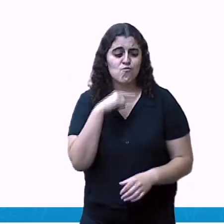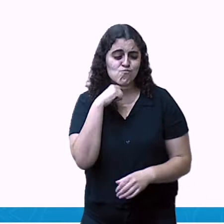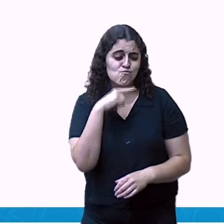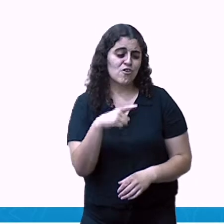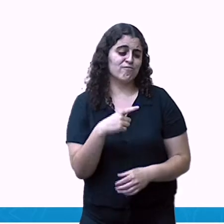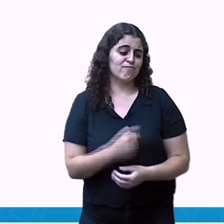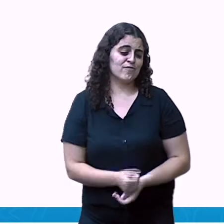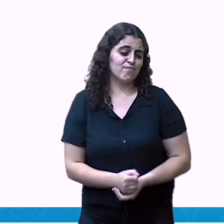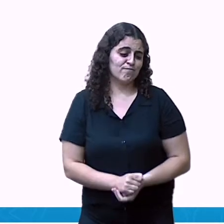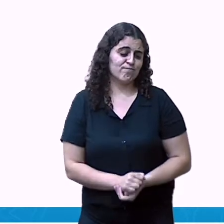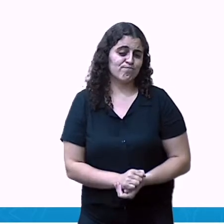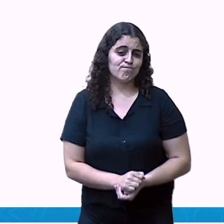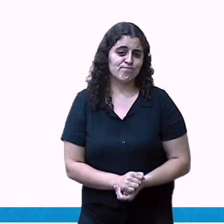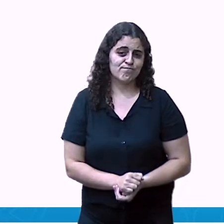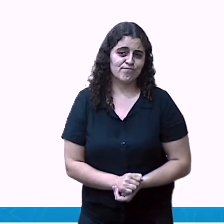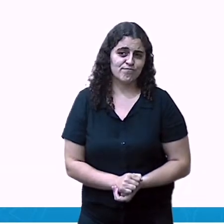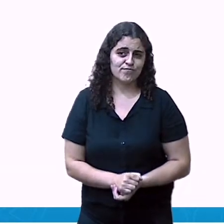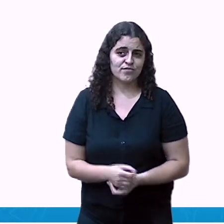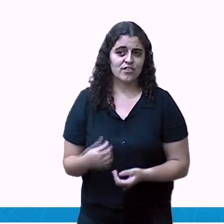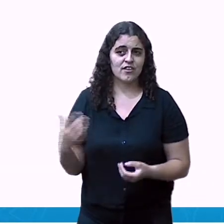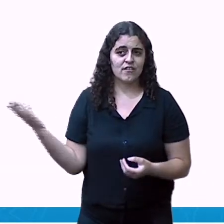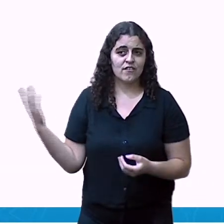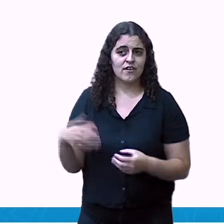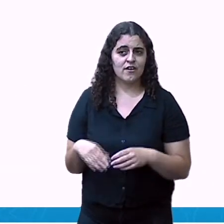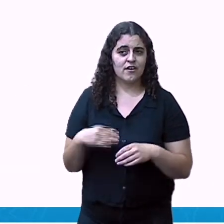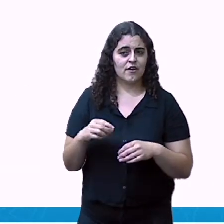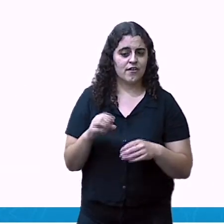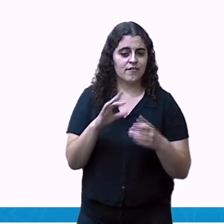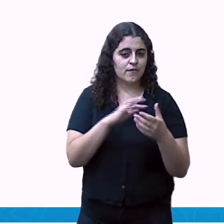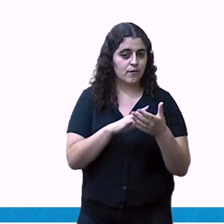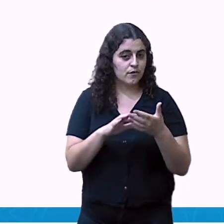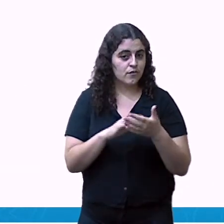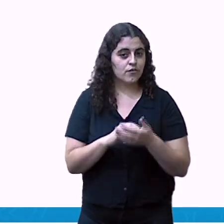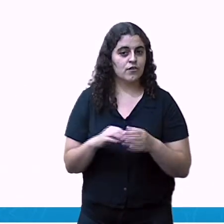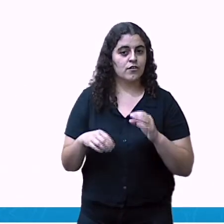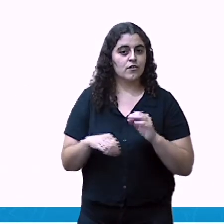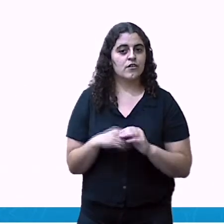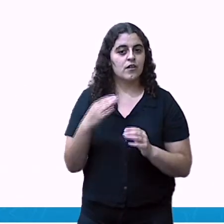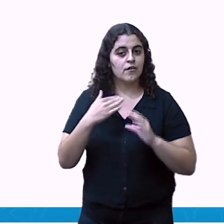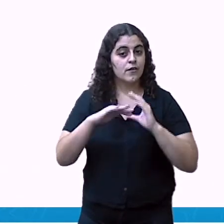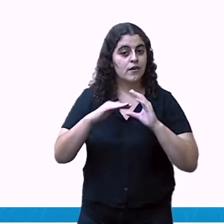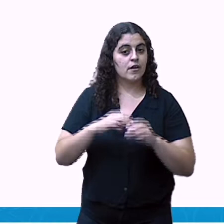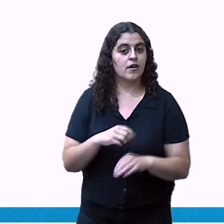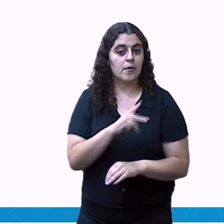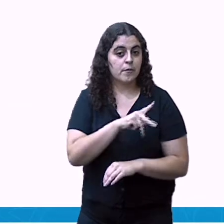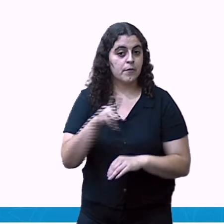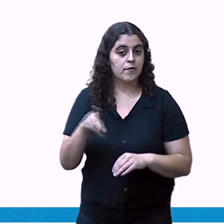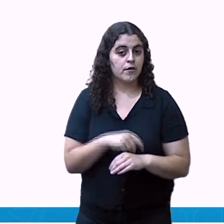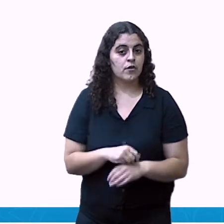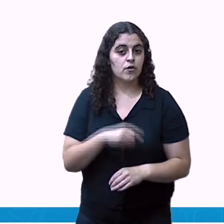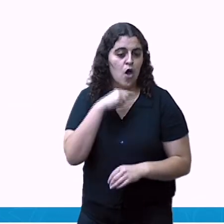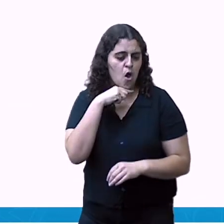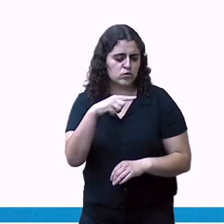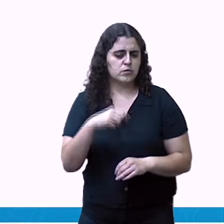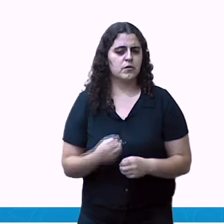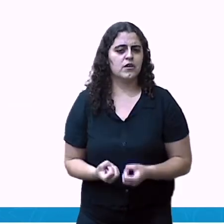com dúvida. Vou mandar lá na barra fórum a minha dúvida para o meu professor. E aí eu vou expressar, ó,